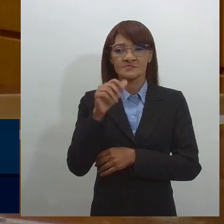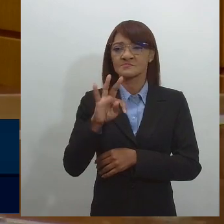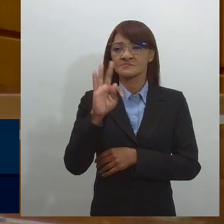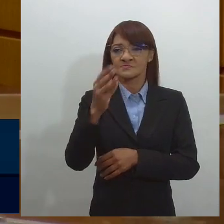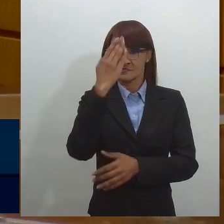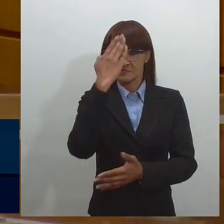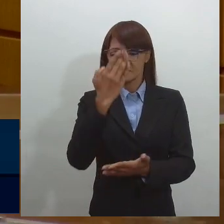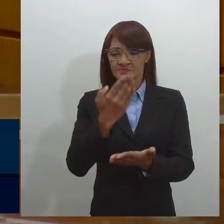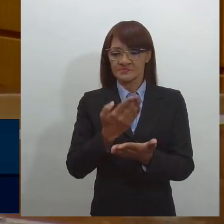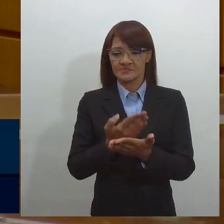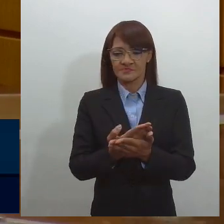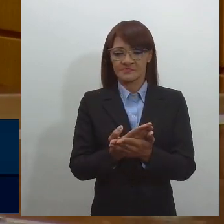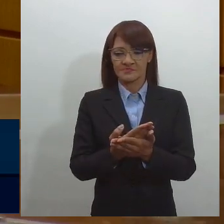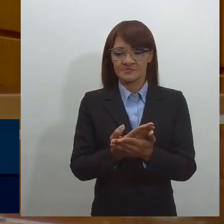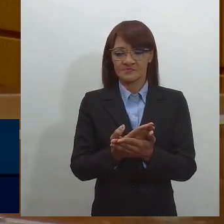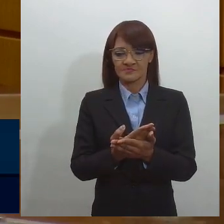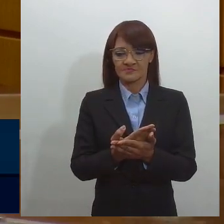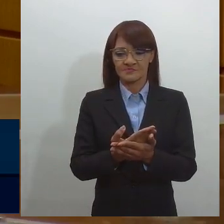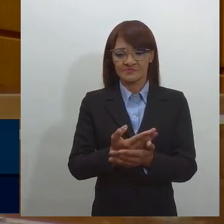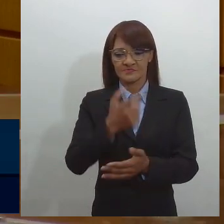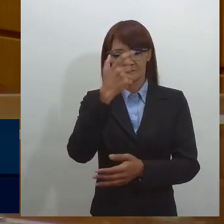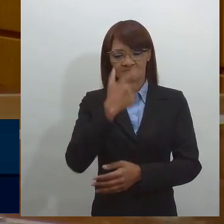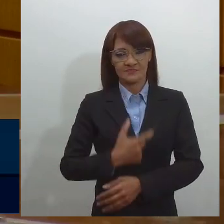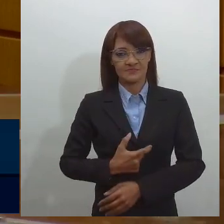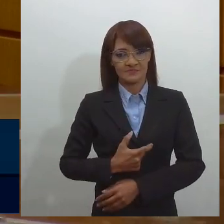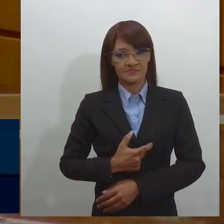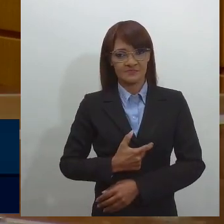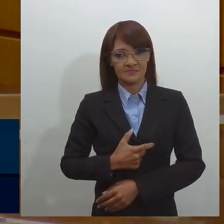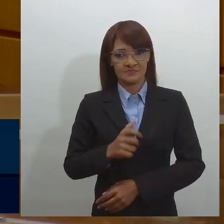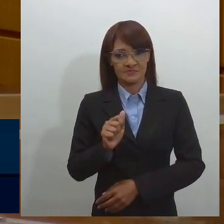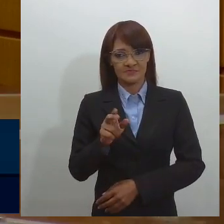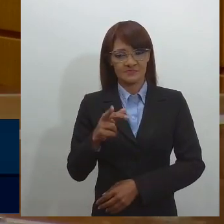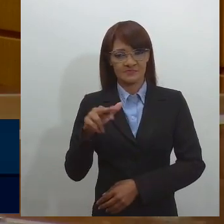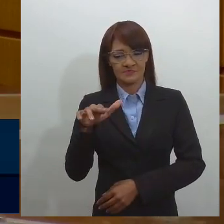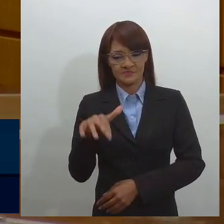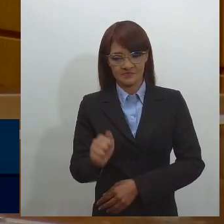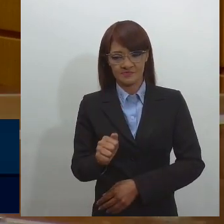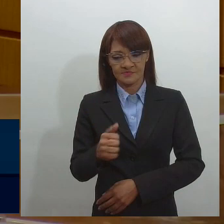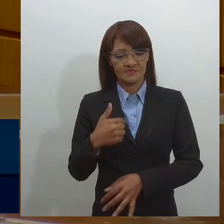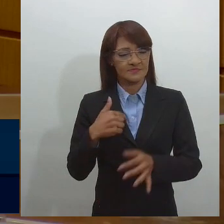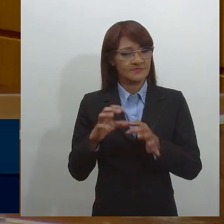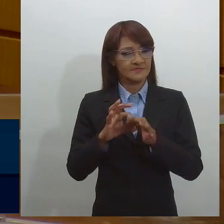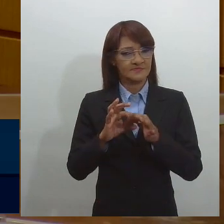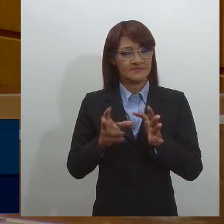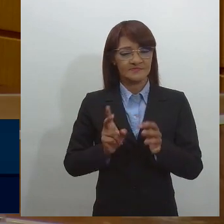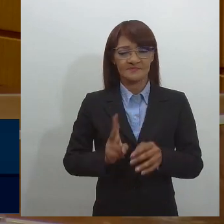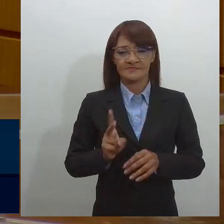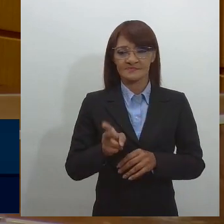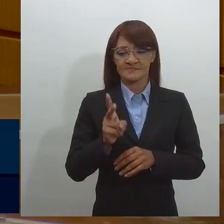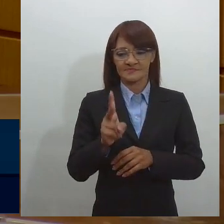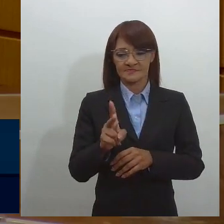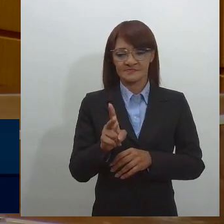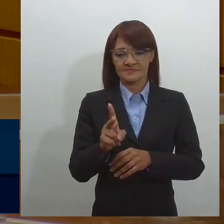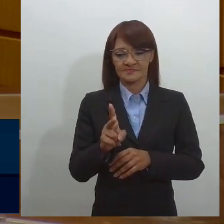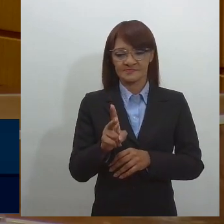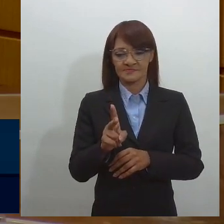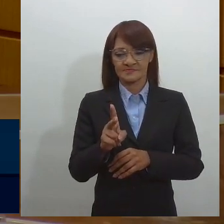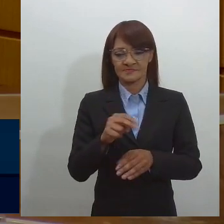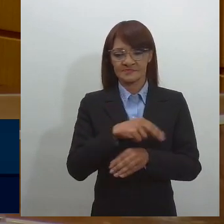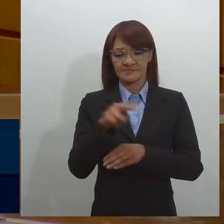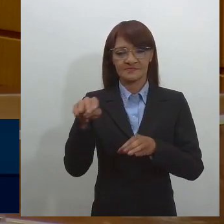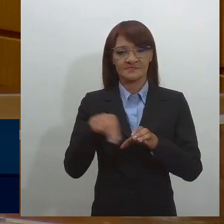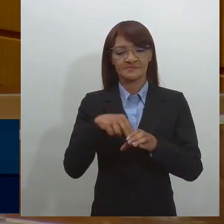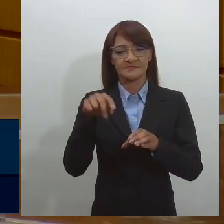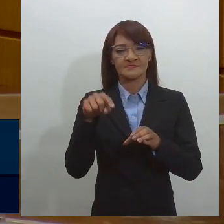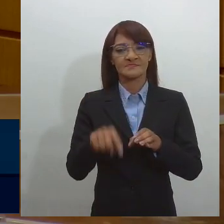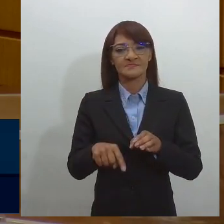deputada Áurea Ribeiro, que estarei à disposição sempre para usar essa tribuna em prol do desenvolvimento